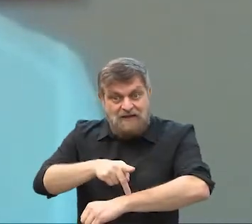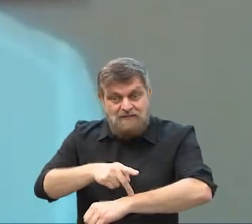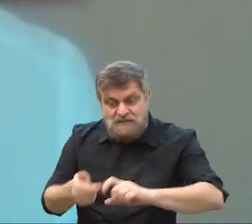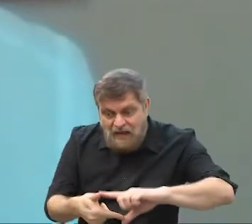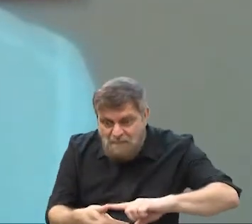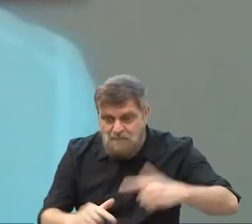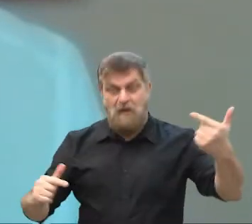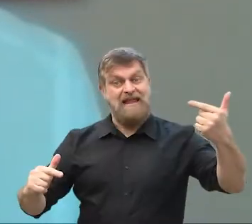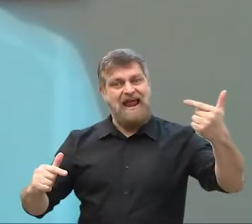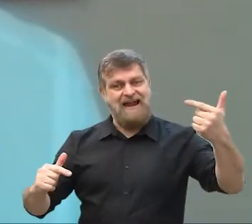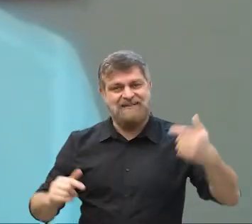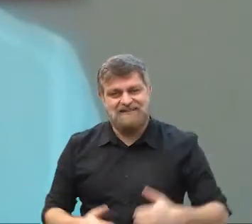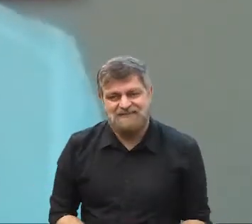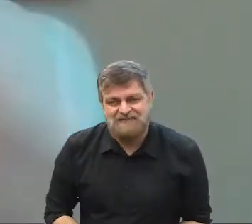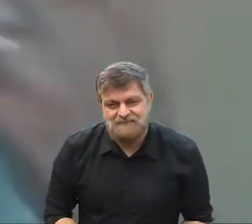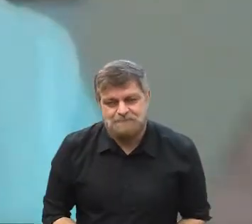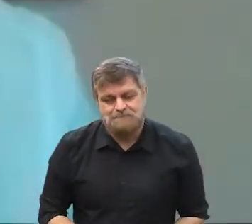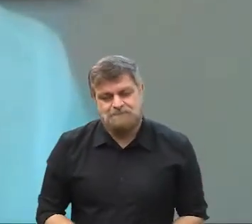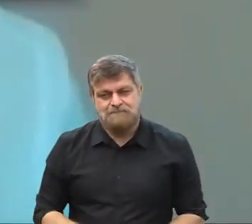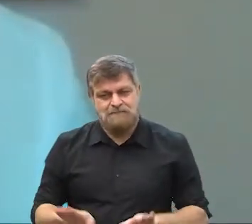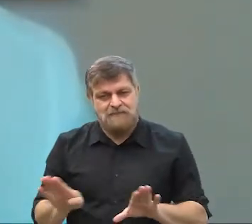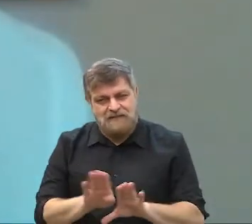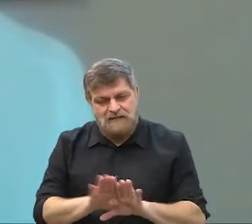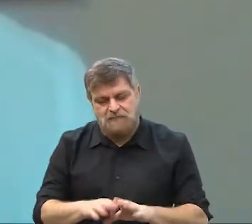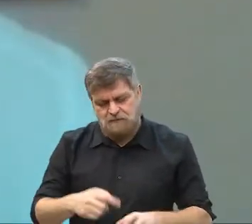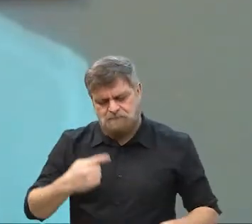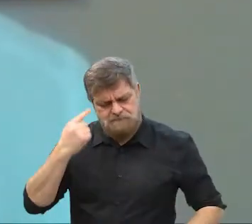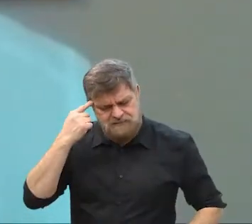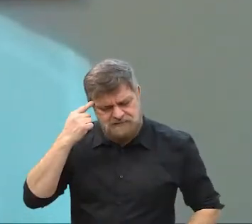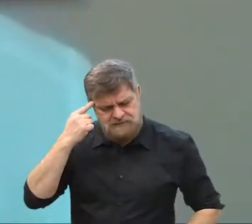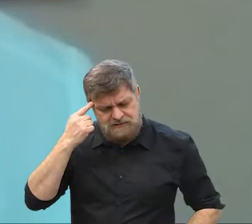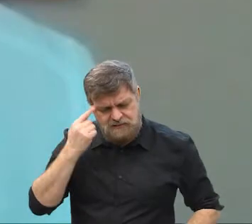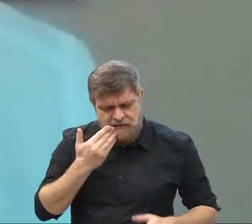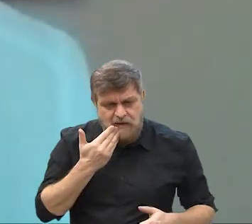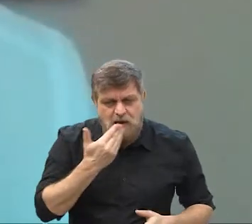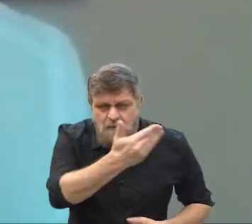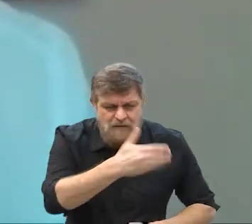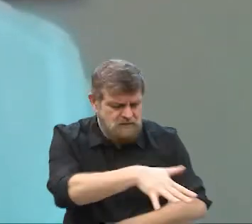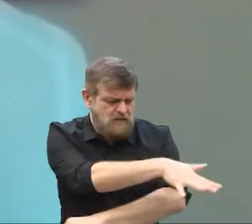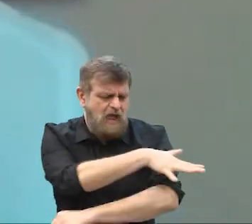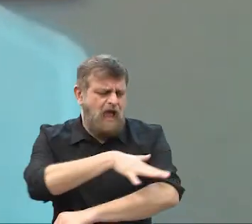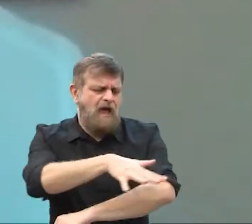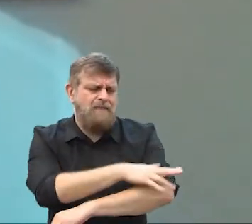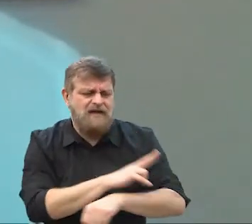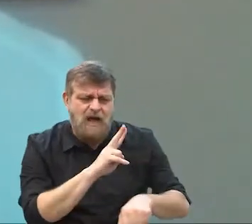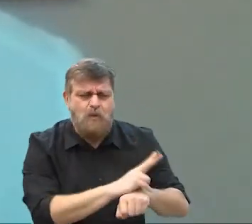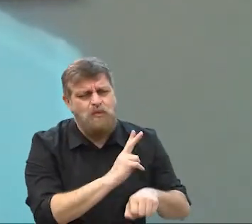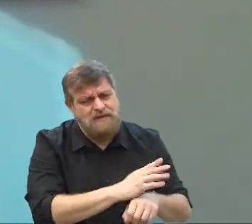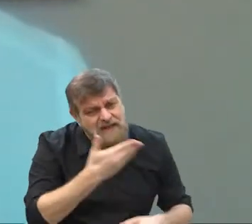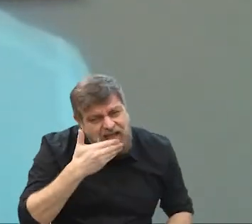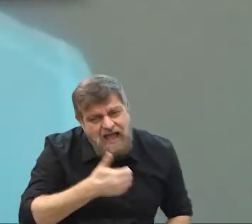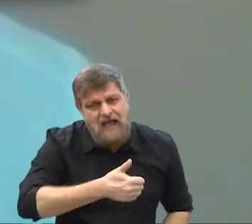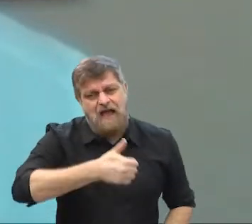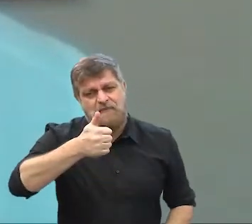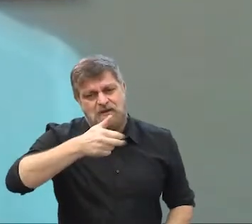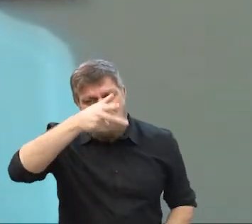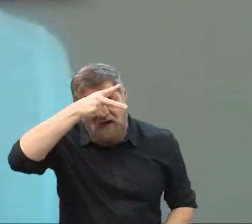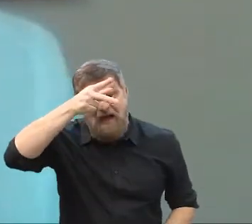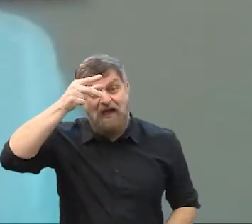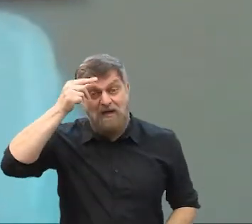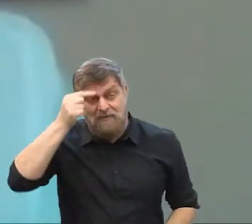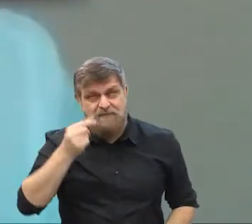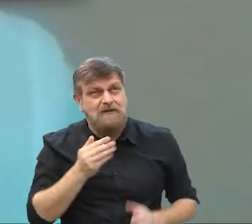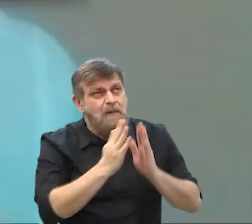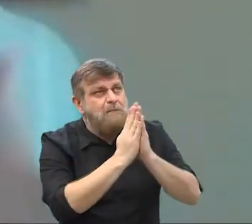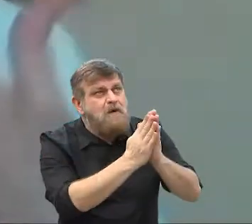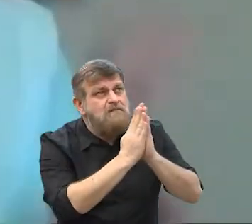moderna. E isso tudo motivou, então, a gente fazer a solicitação para o governo executivo